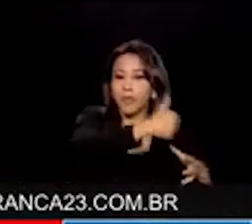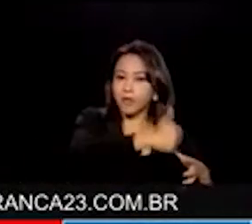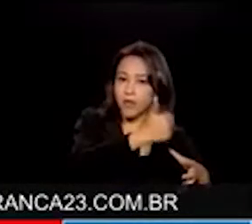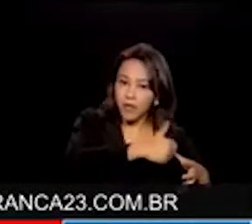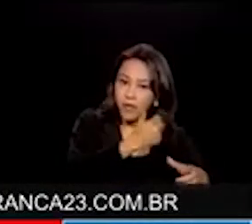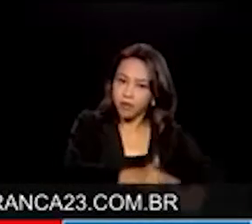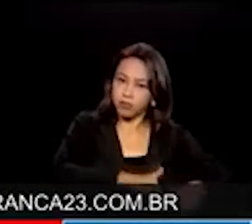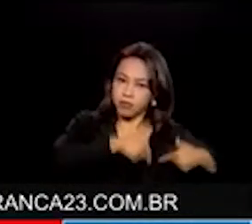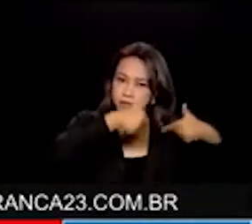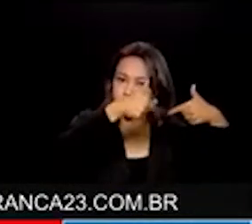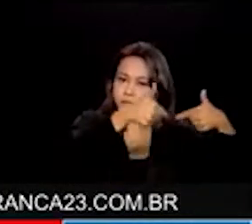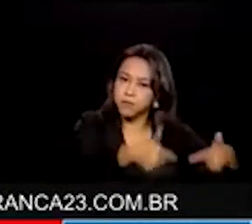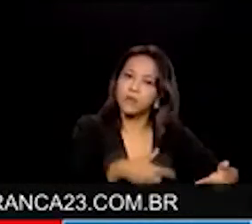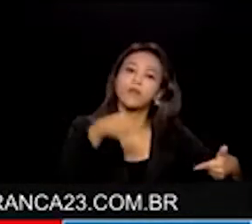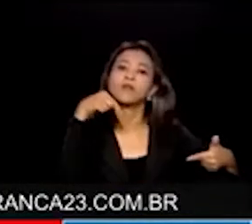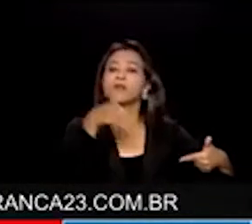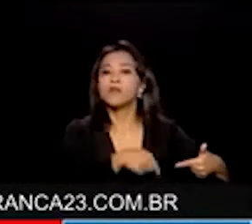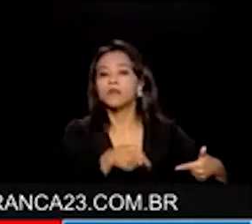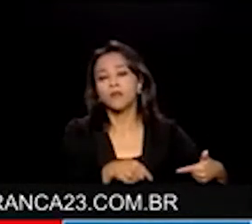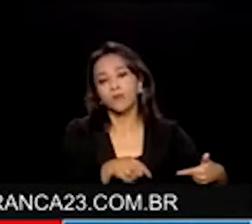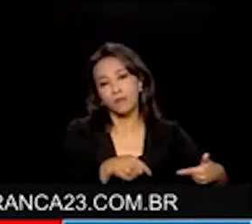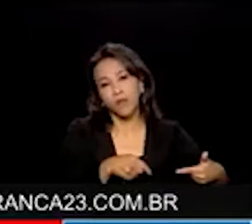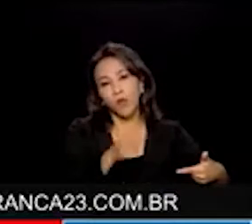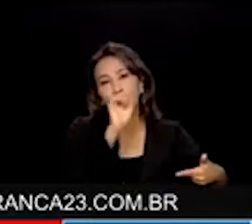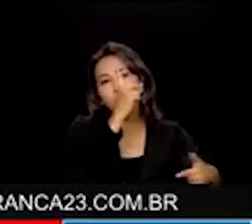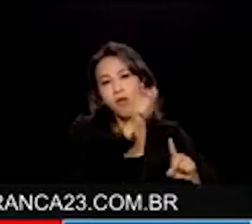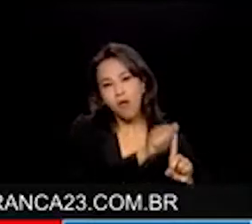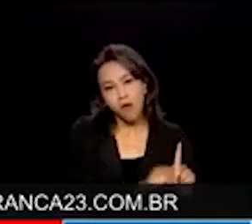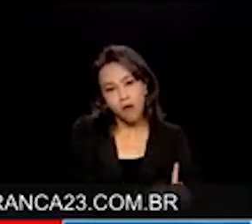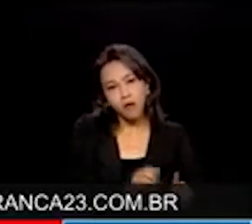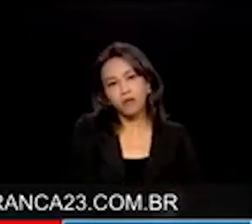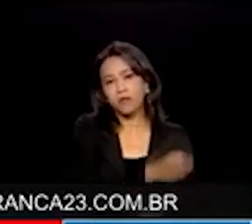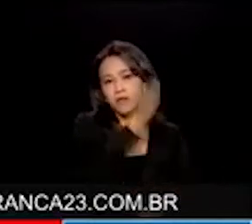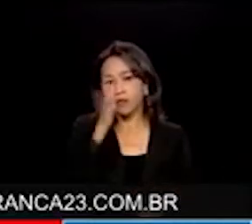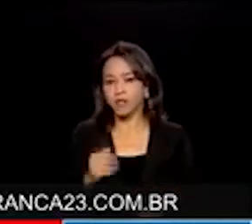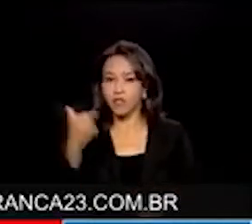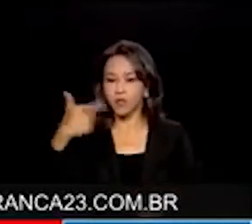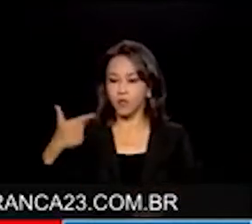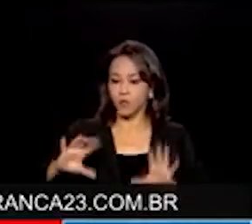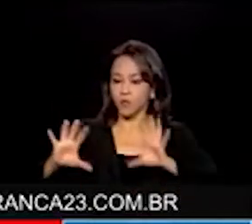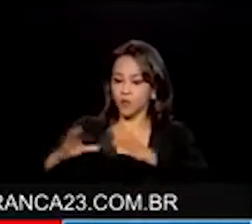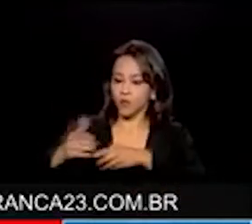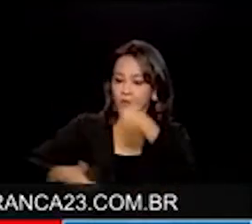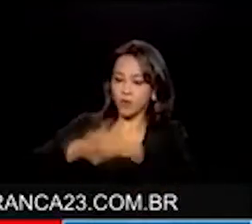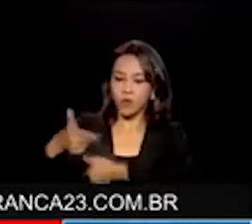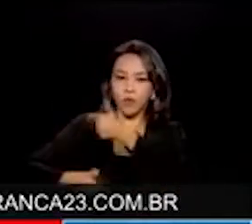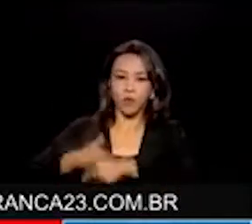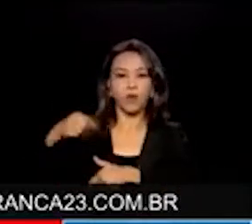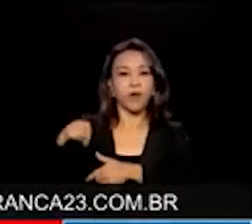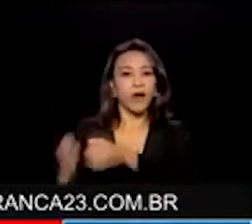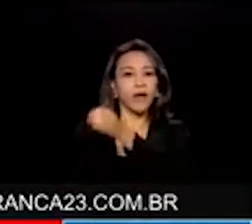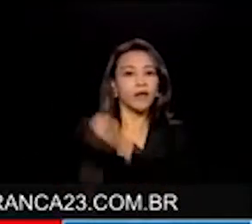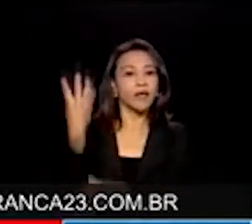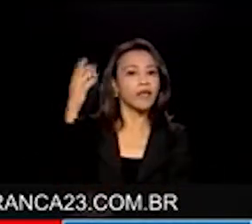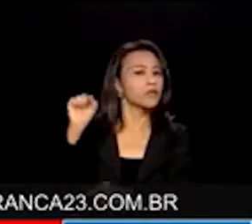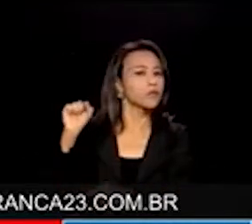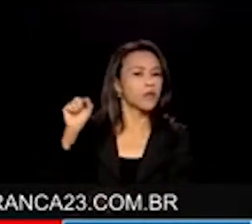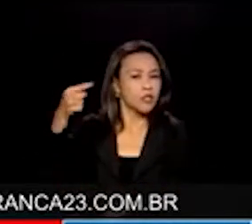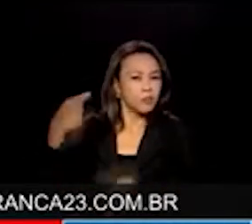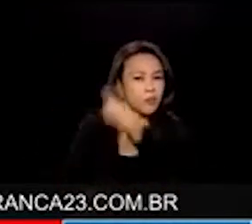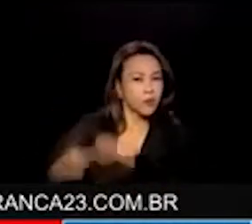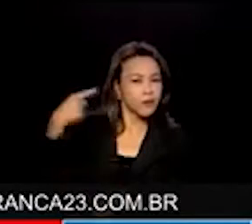fase operacional, que teve um ciclo de um mês. E a segunda fase vai ser a criação e a indução de